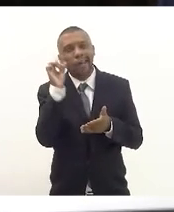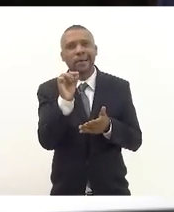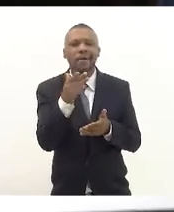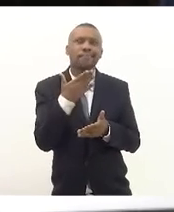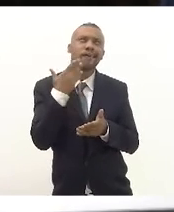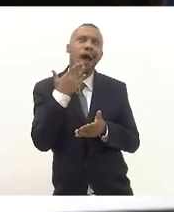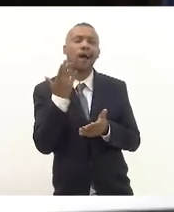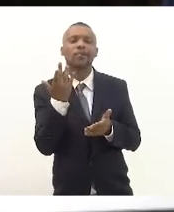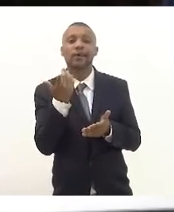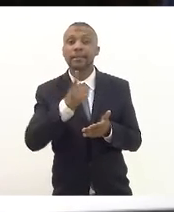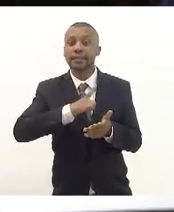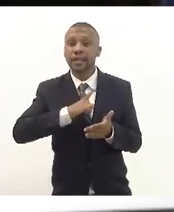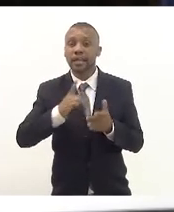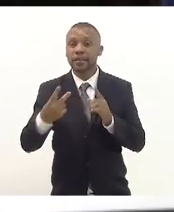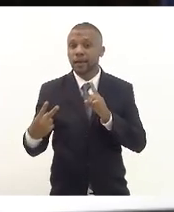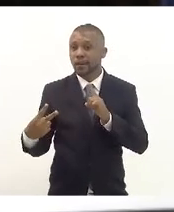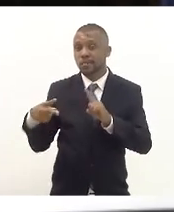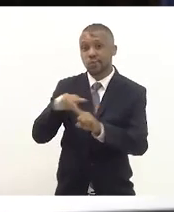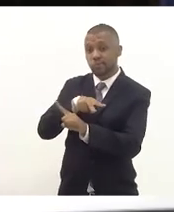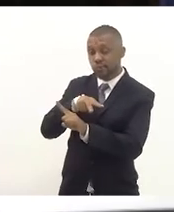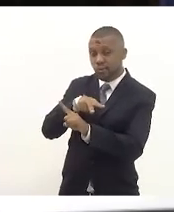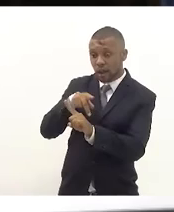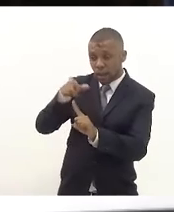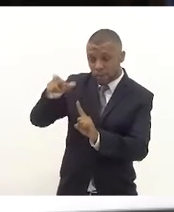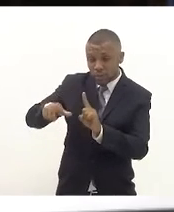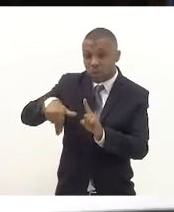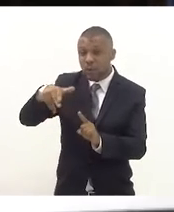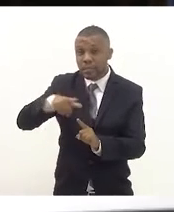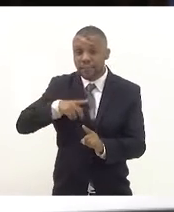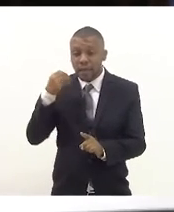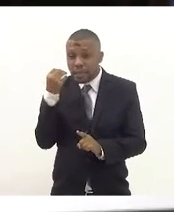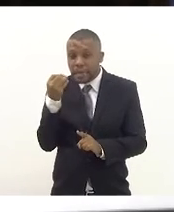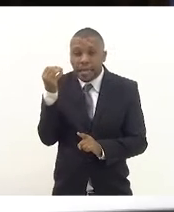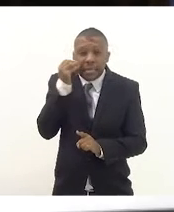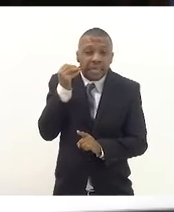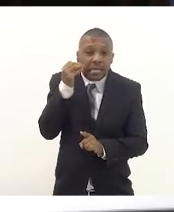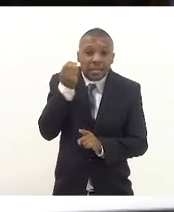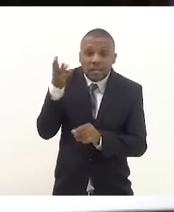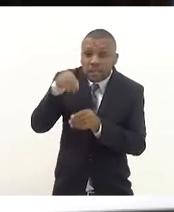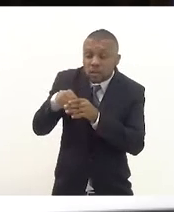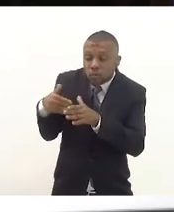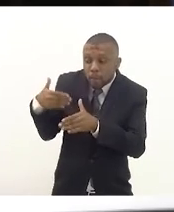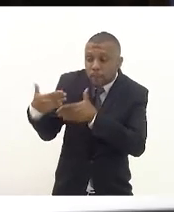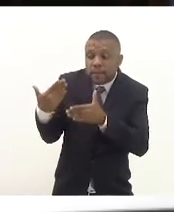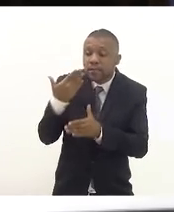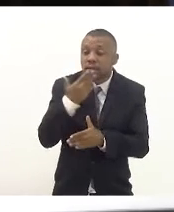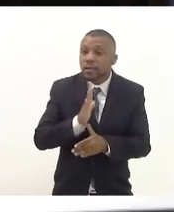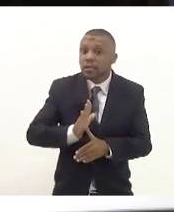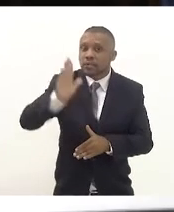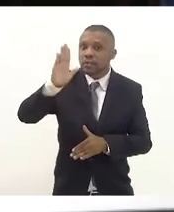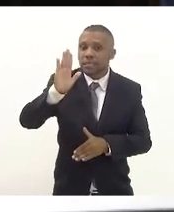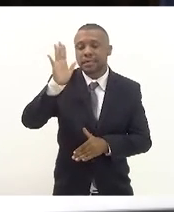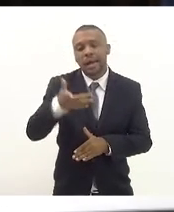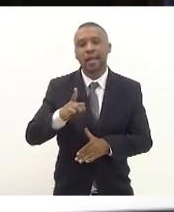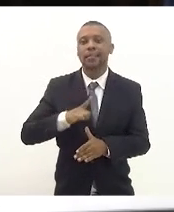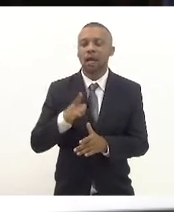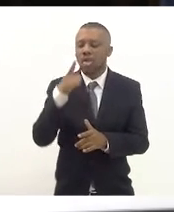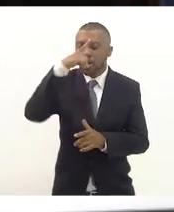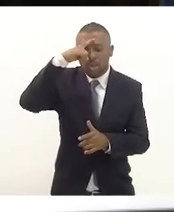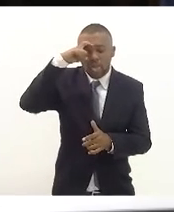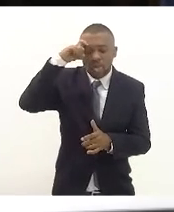quando a pessoa tenta quem nunca foi Tenta ser só no processo da candidatura já é